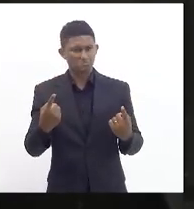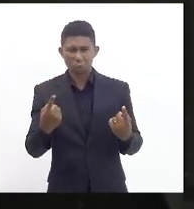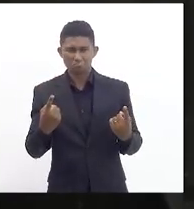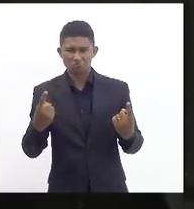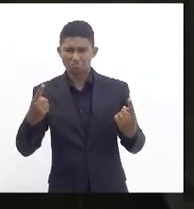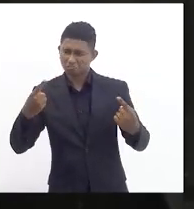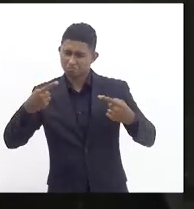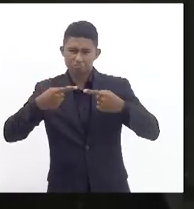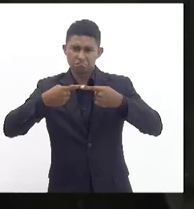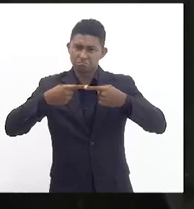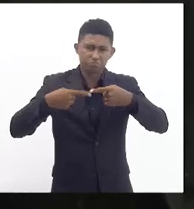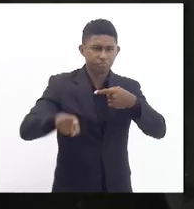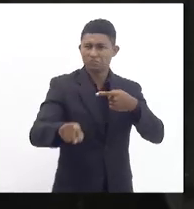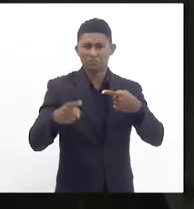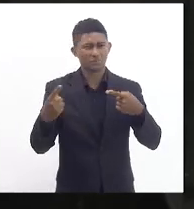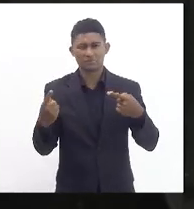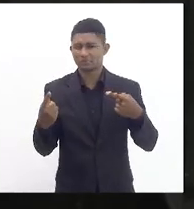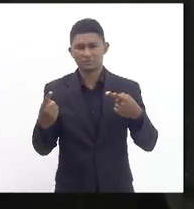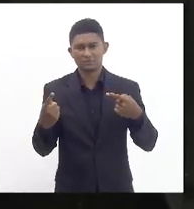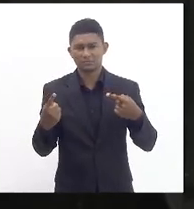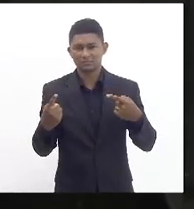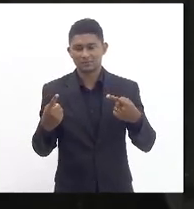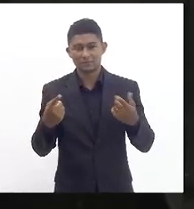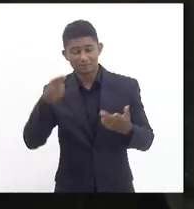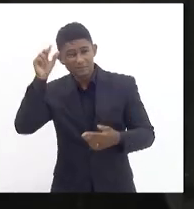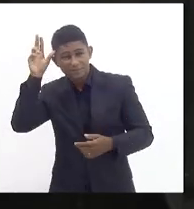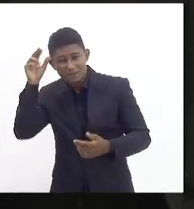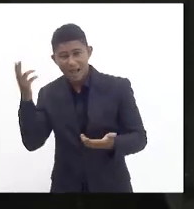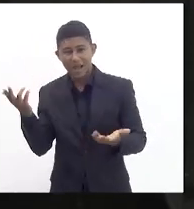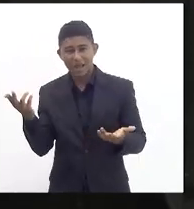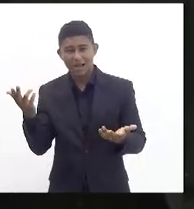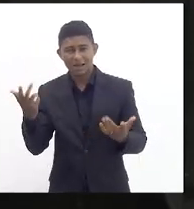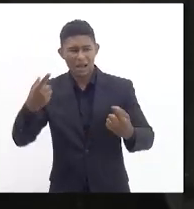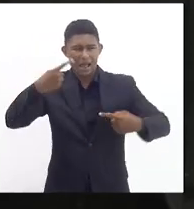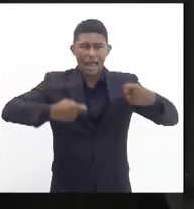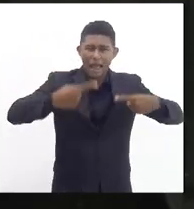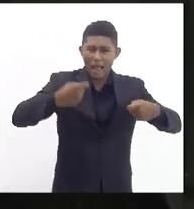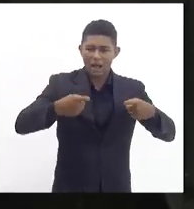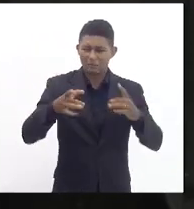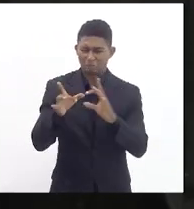não combinam. Páscoa e guerra não dá liga.